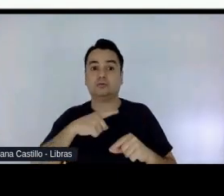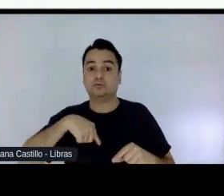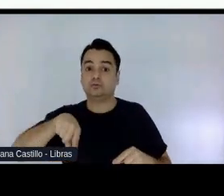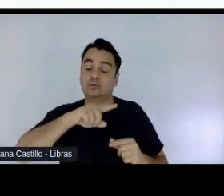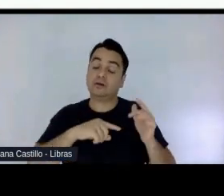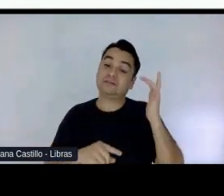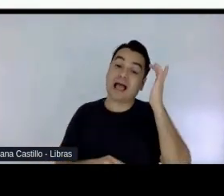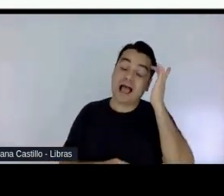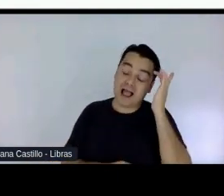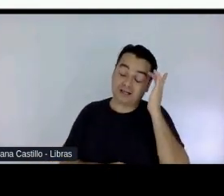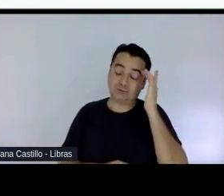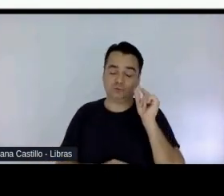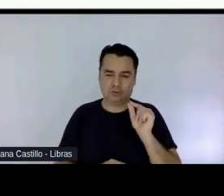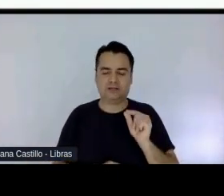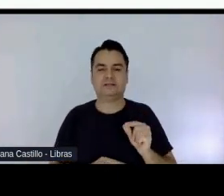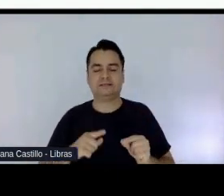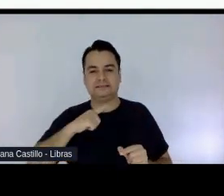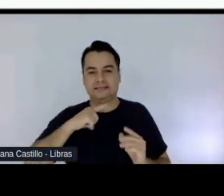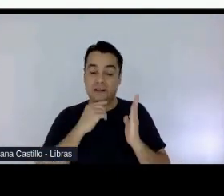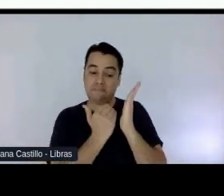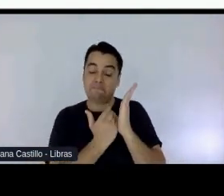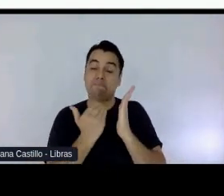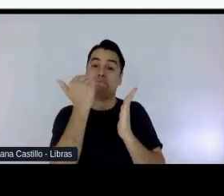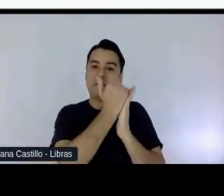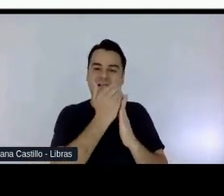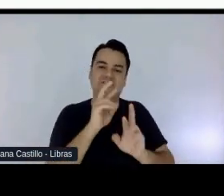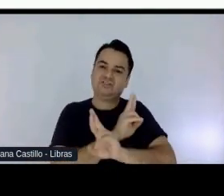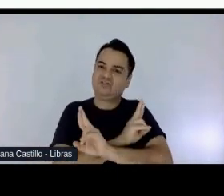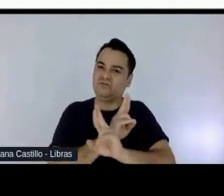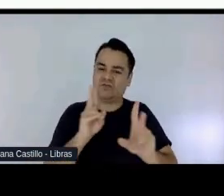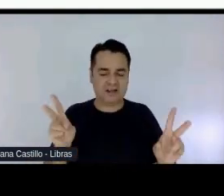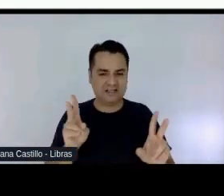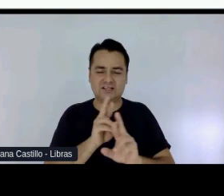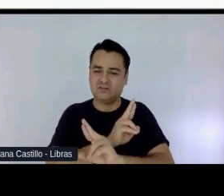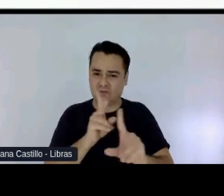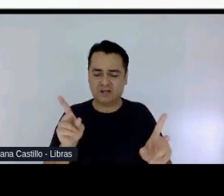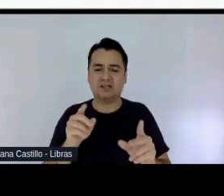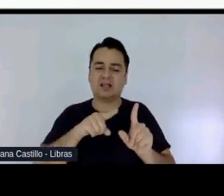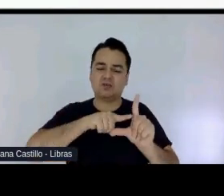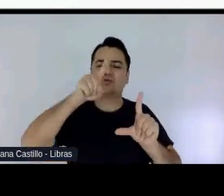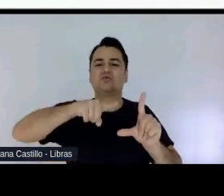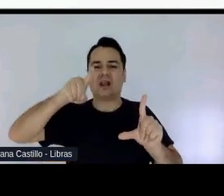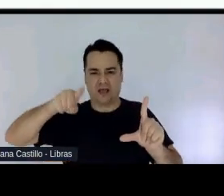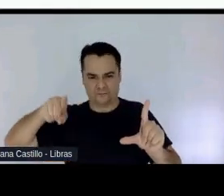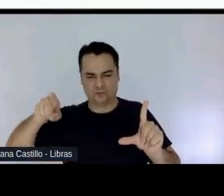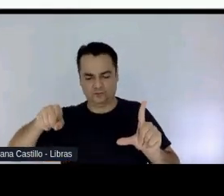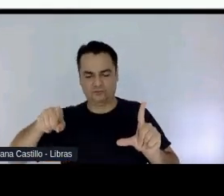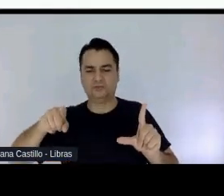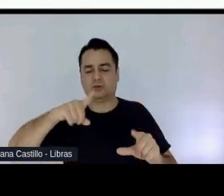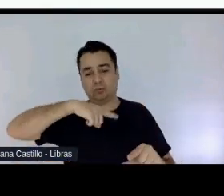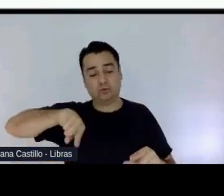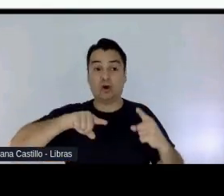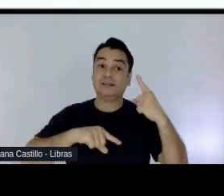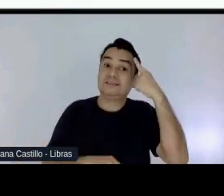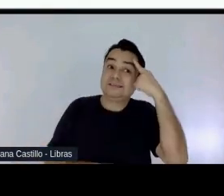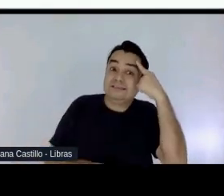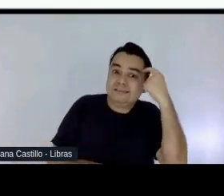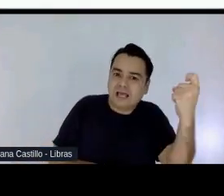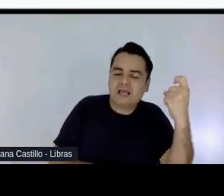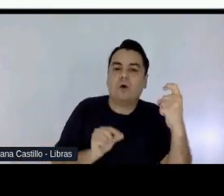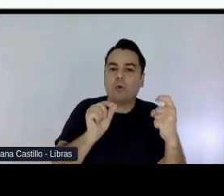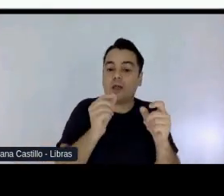que mais tem discrepância, né, nas informações ali dos gráficos, né? Então, a nossa ideia mesmo